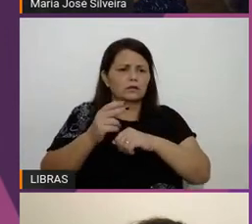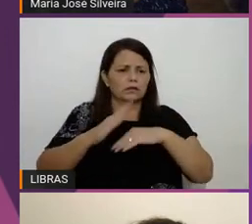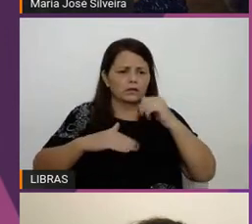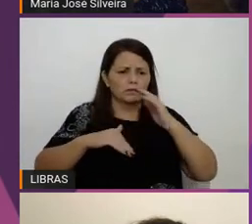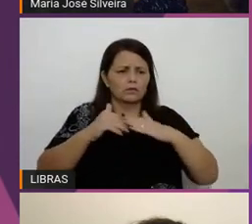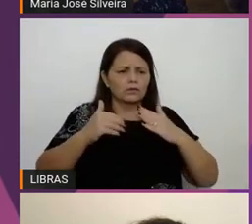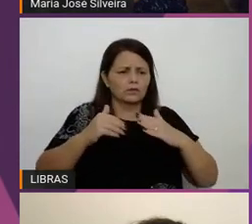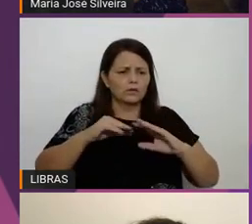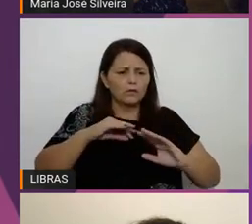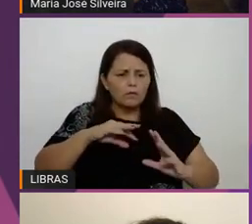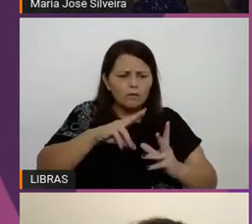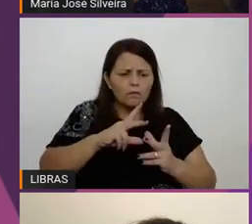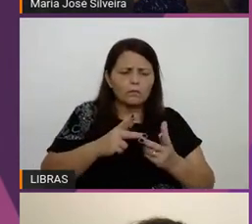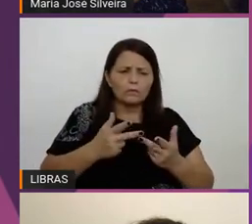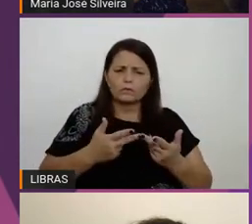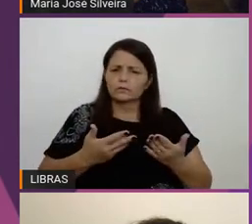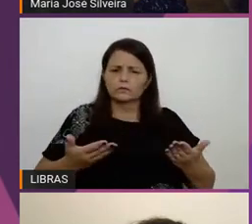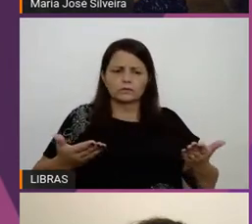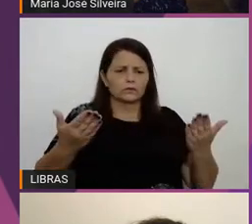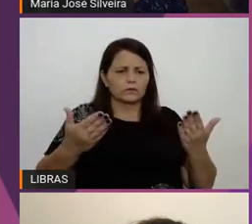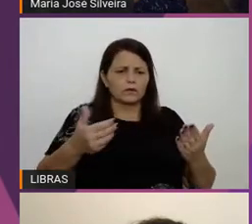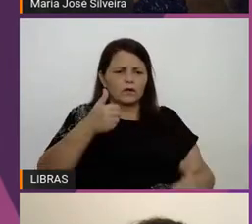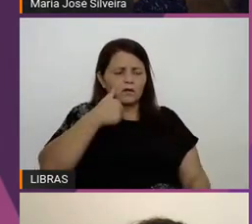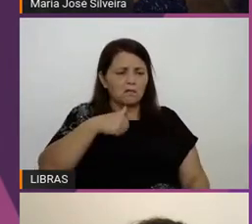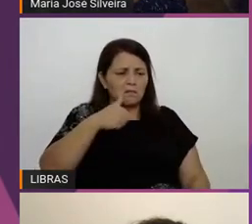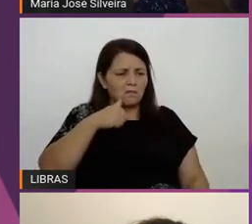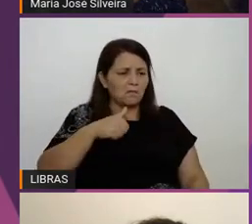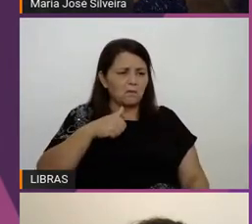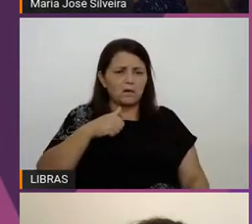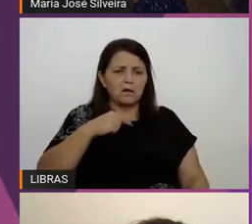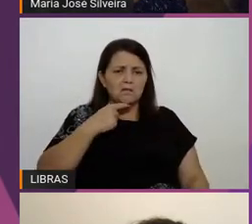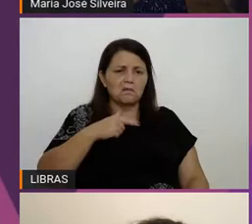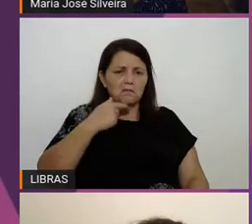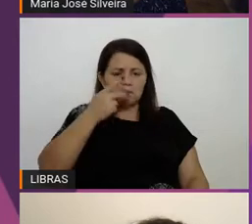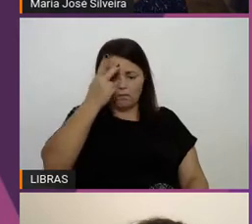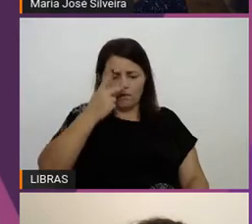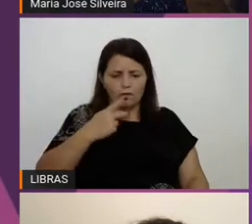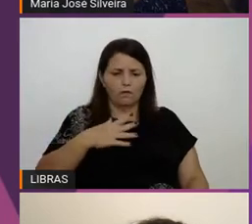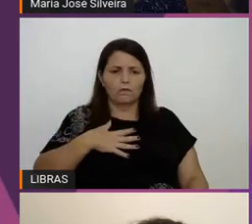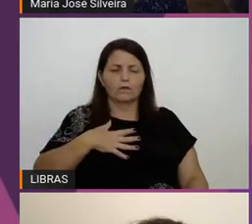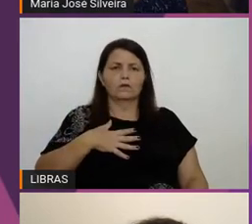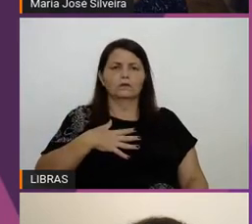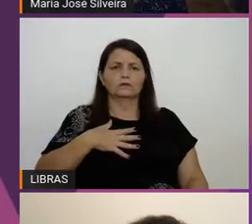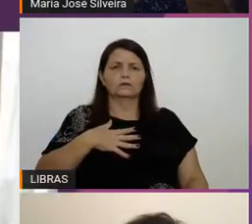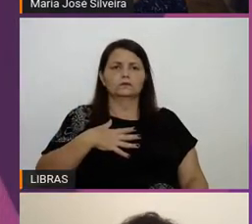no mundo inteiro é assim filha olhar nenhuma tenho próprio corpo